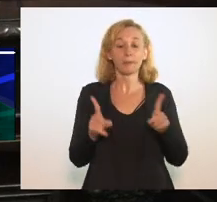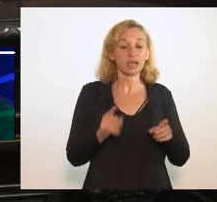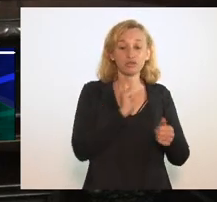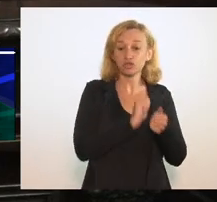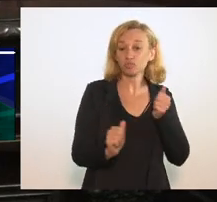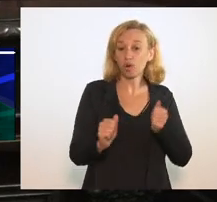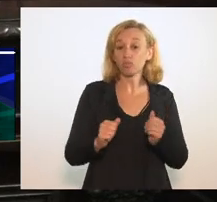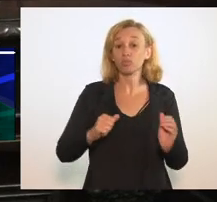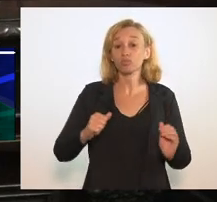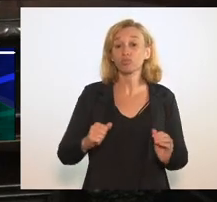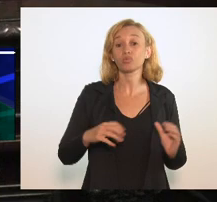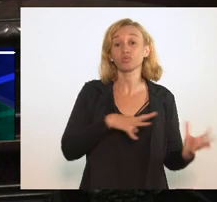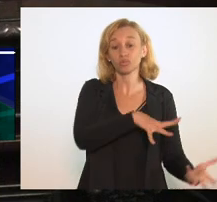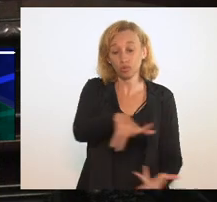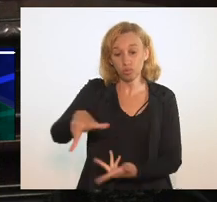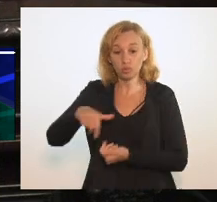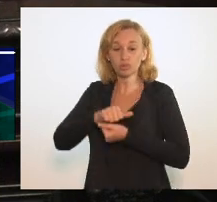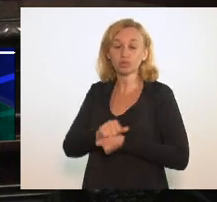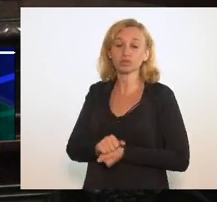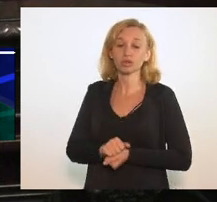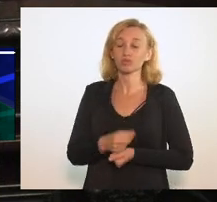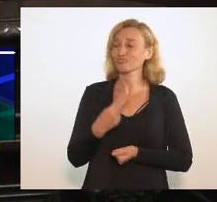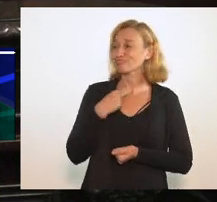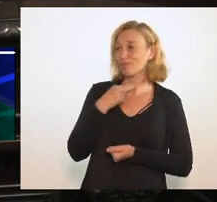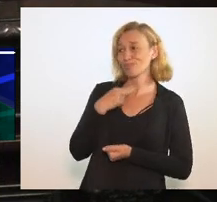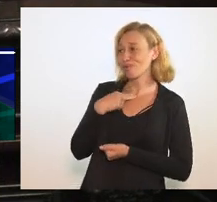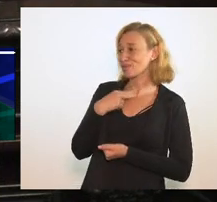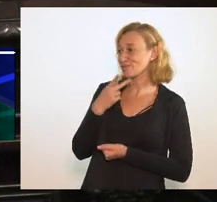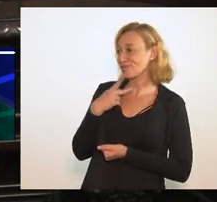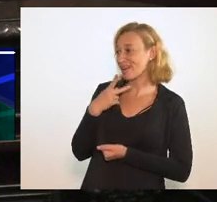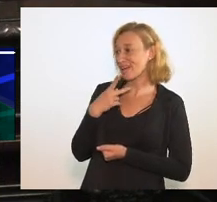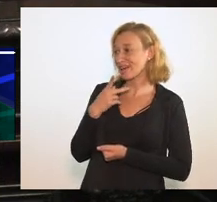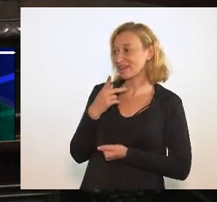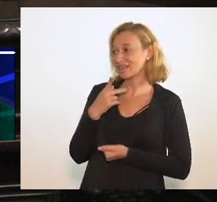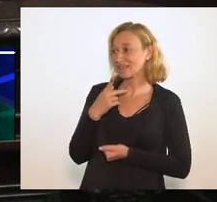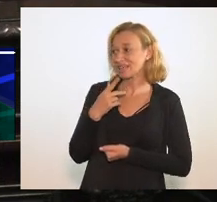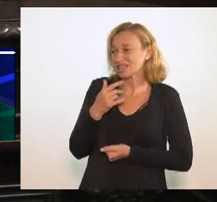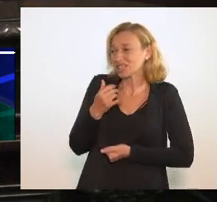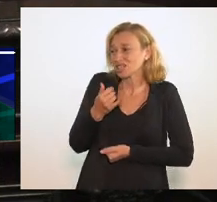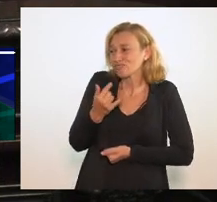mundial, eu não posso negar que me dói